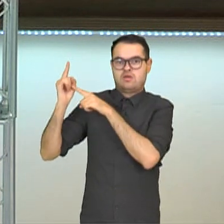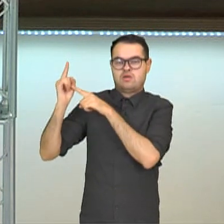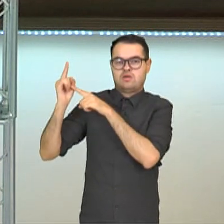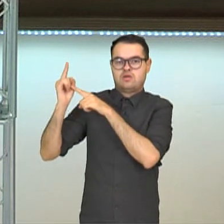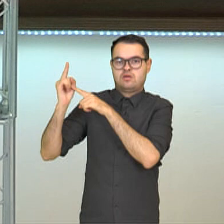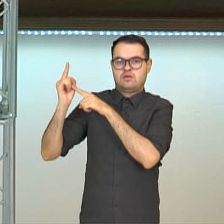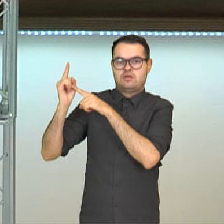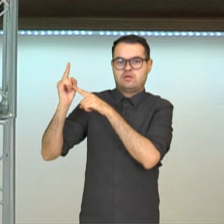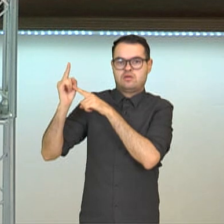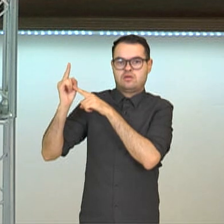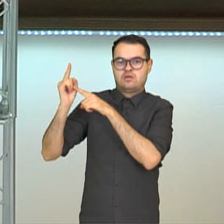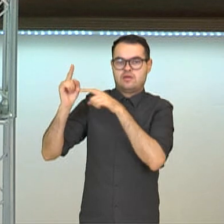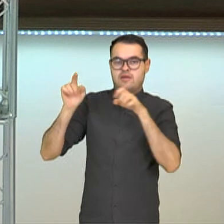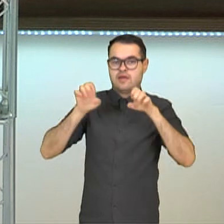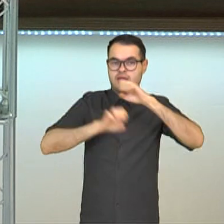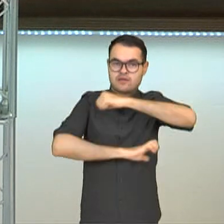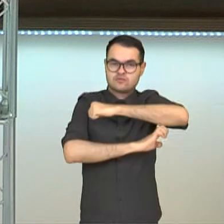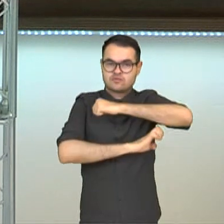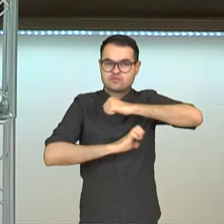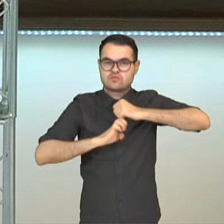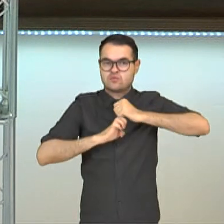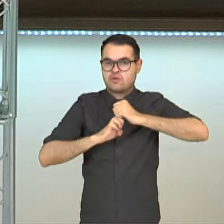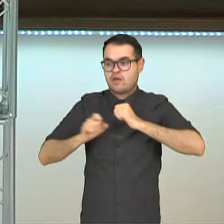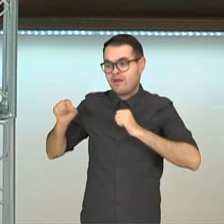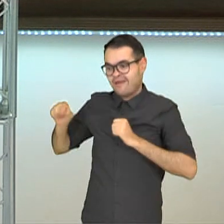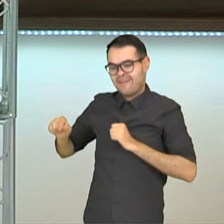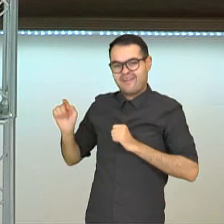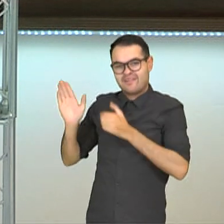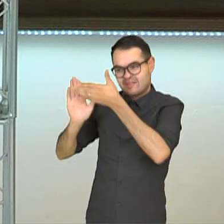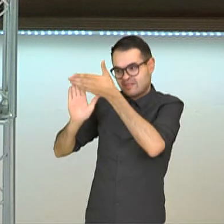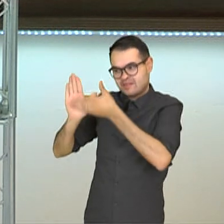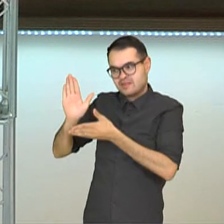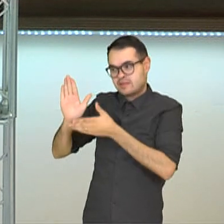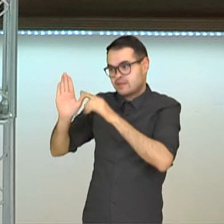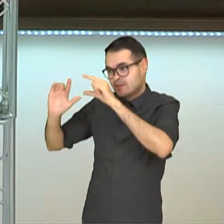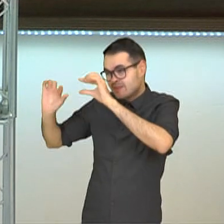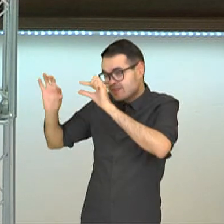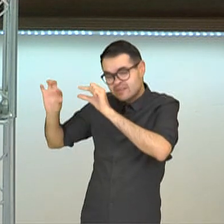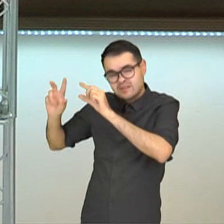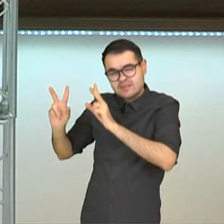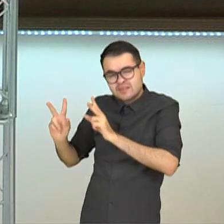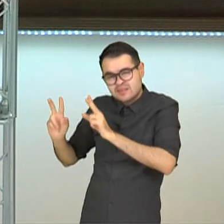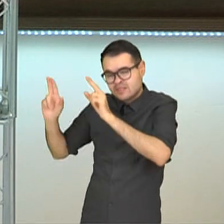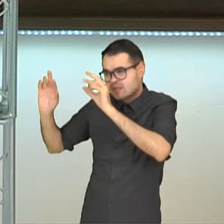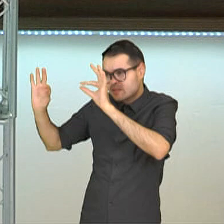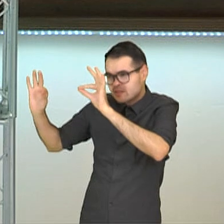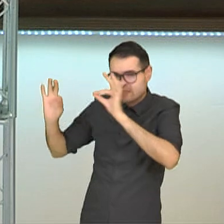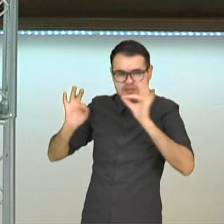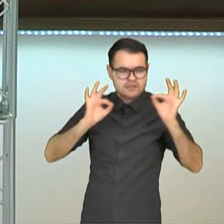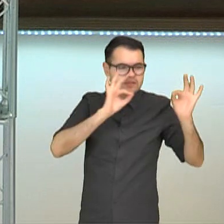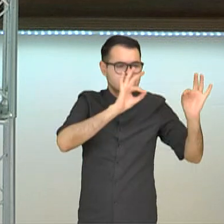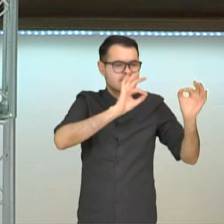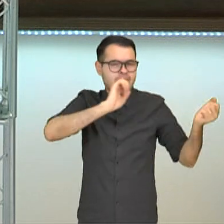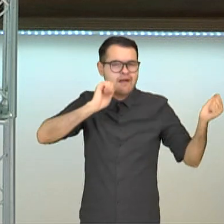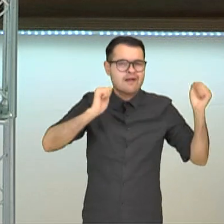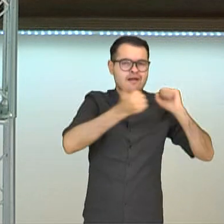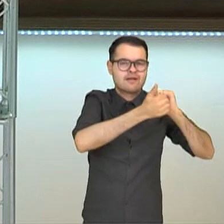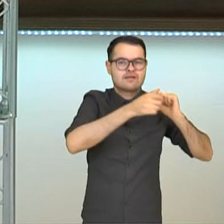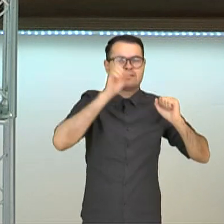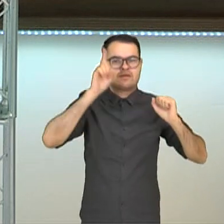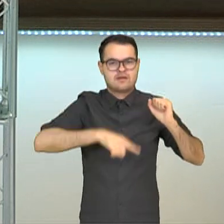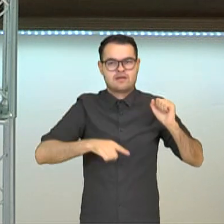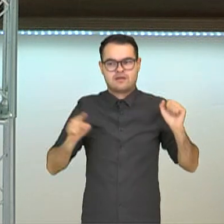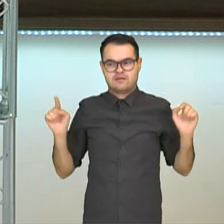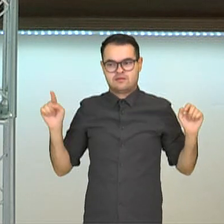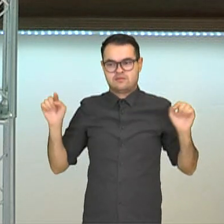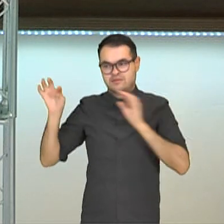Essa estrutura, ela tirou do texto do Drummond. Então, nós temos uma intertextualidade, ou seja, um diálogo